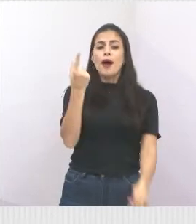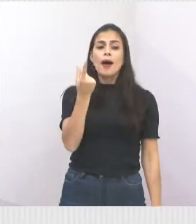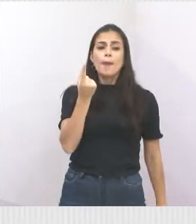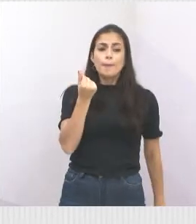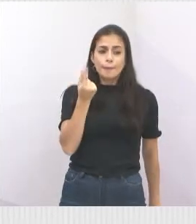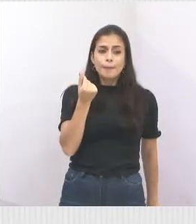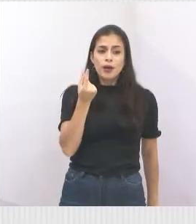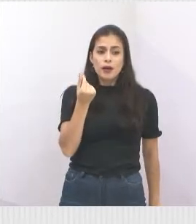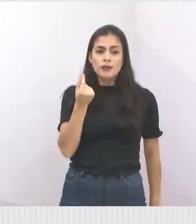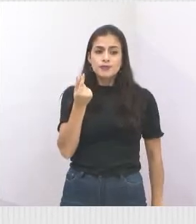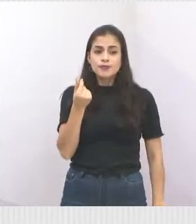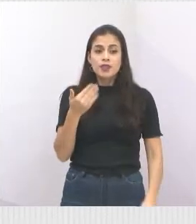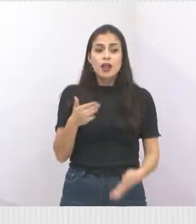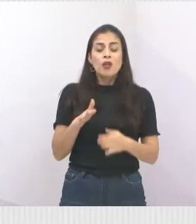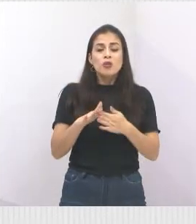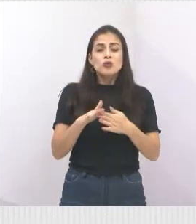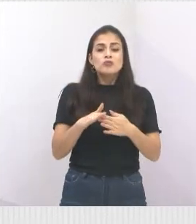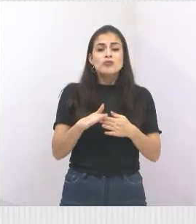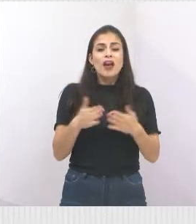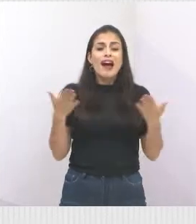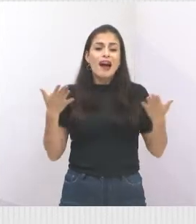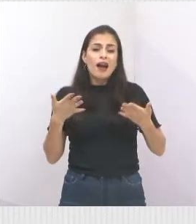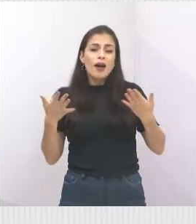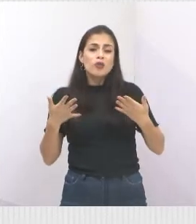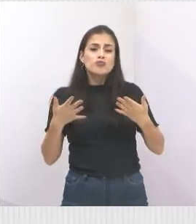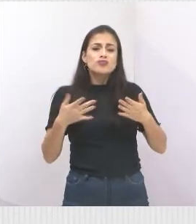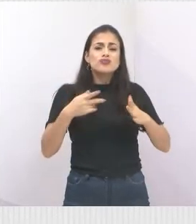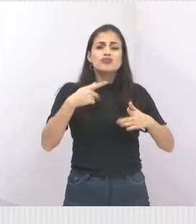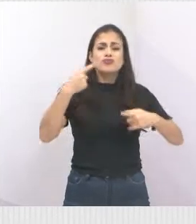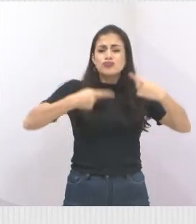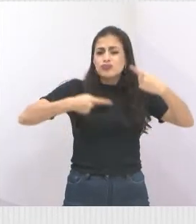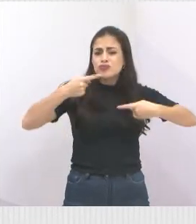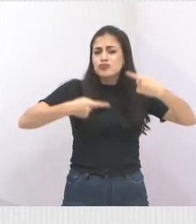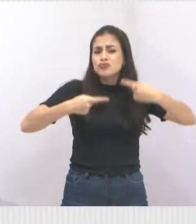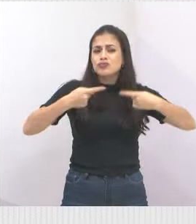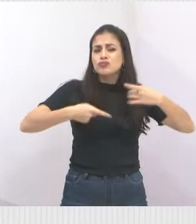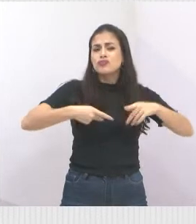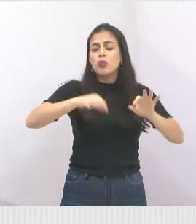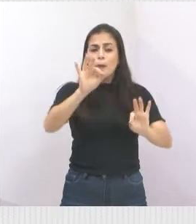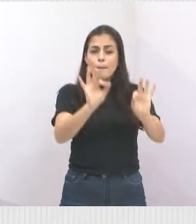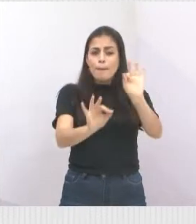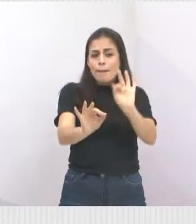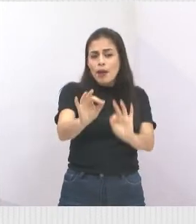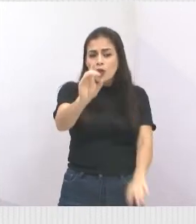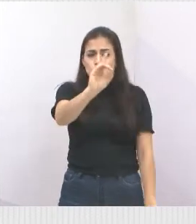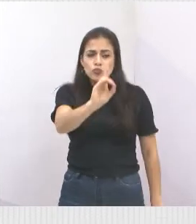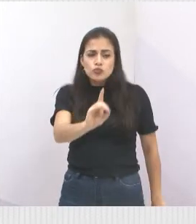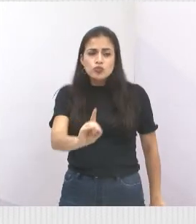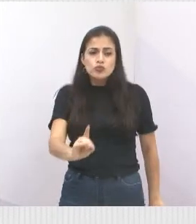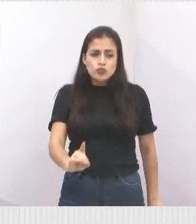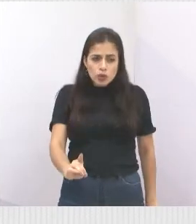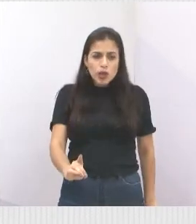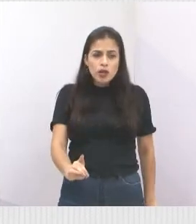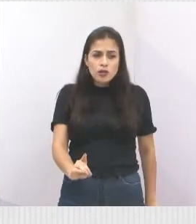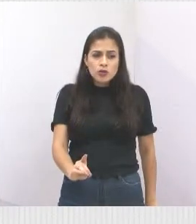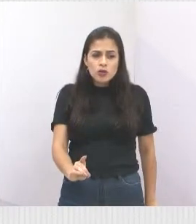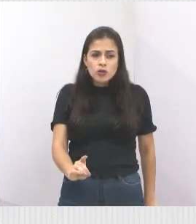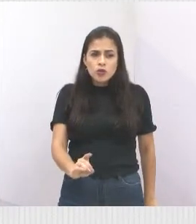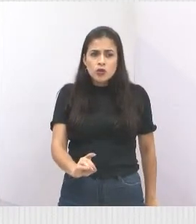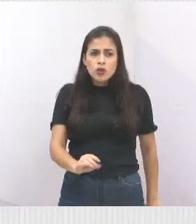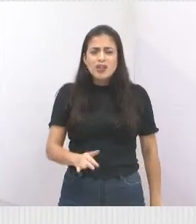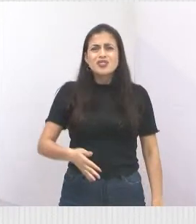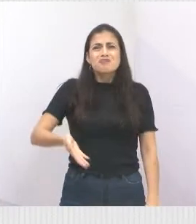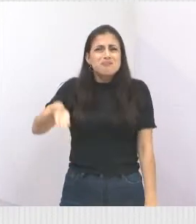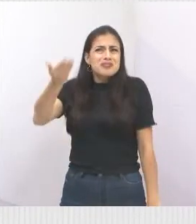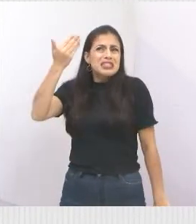discussão do plano diretor então há bastante tempo eu ouço falar quanto à ausência de uma